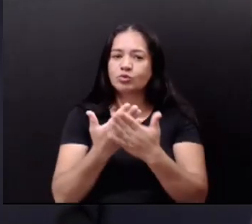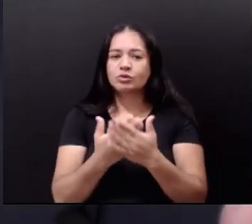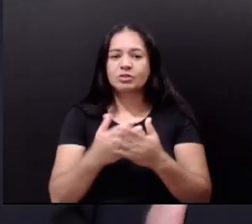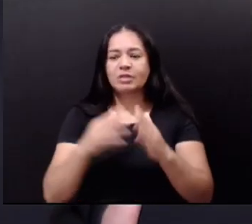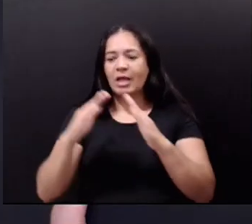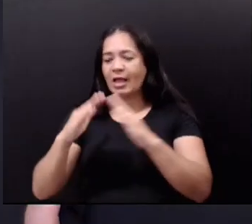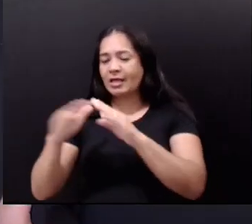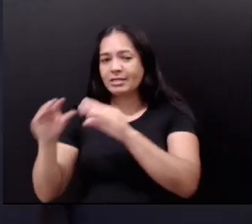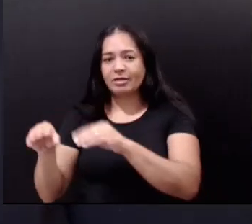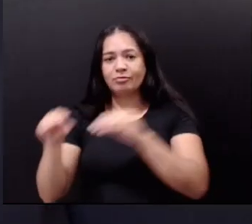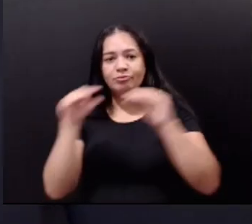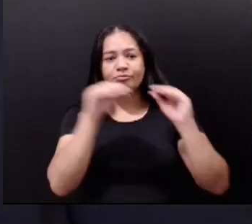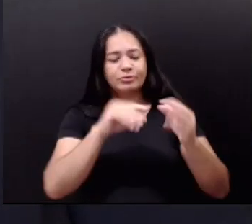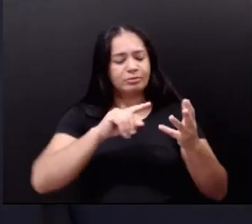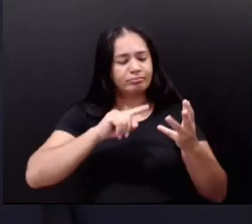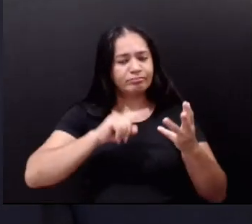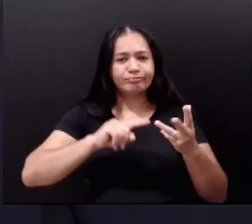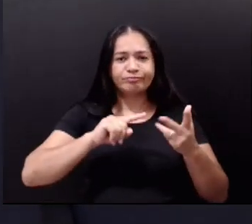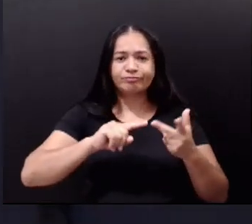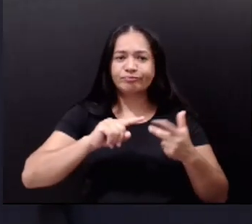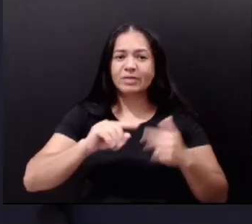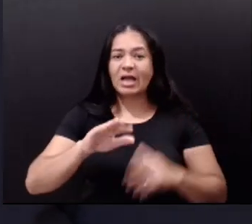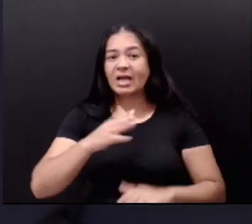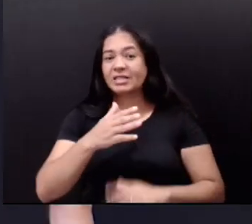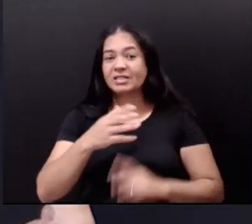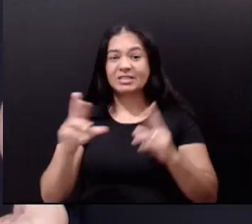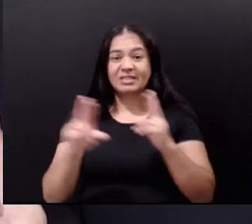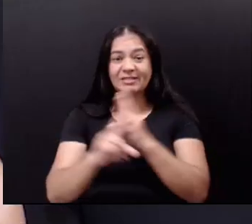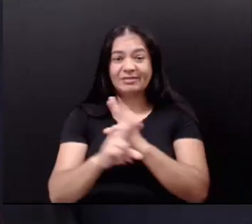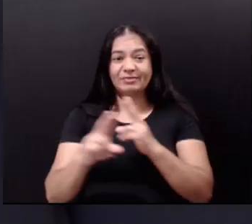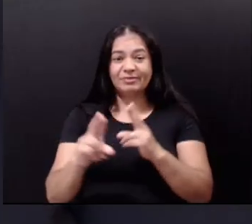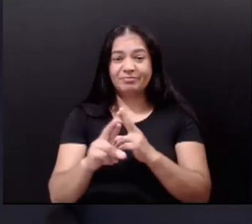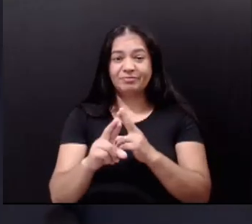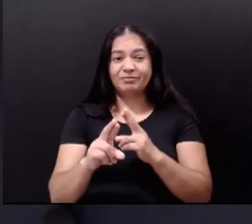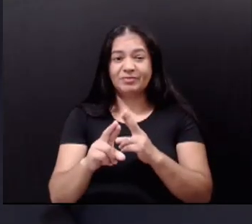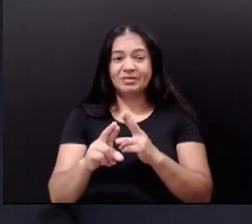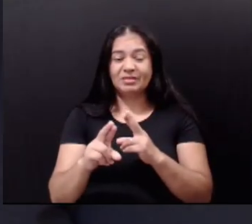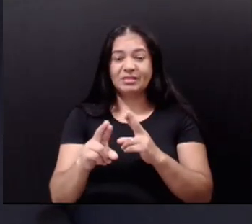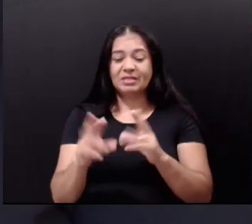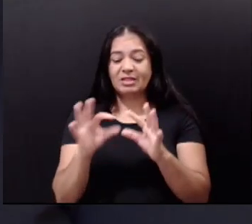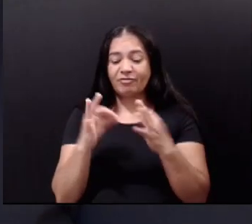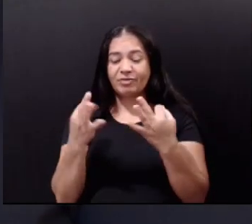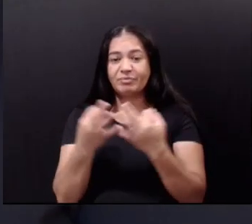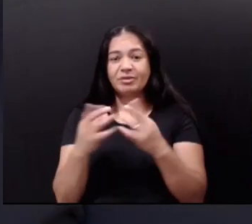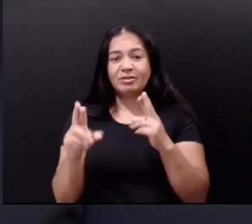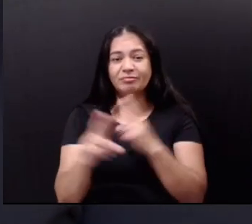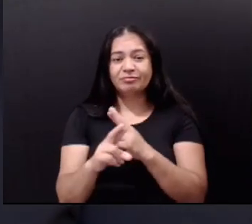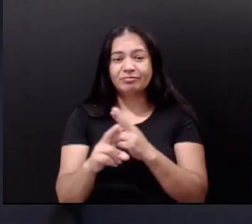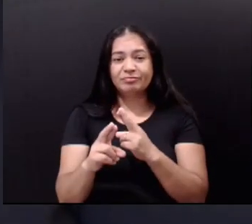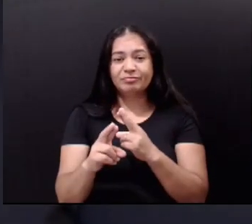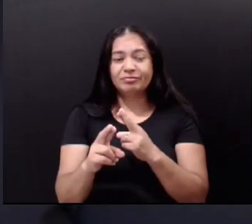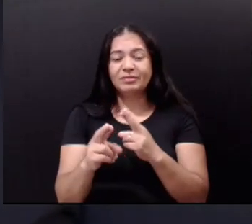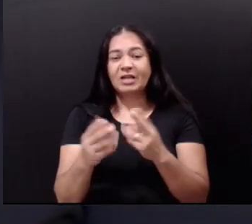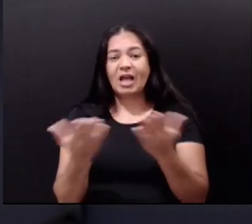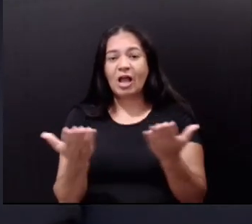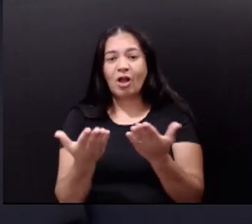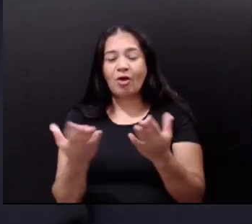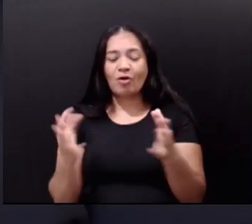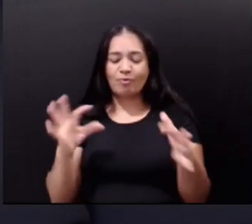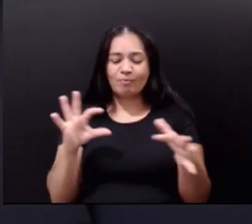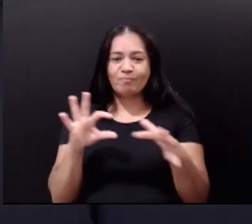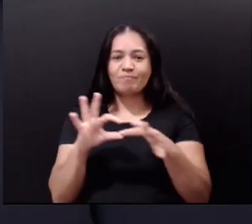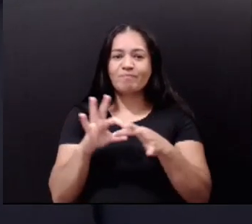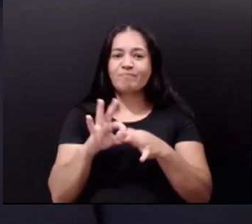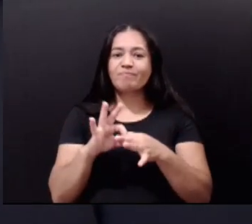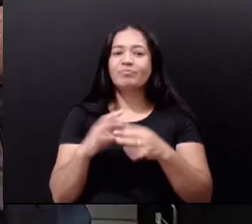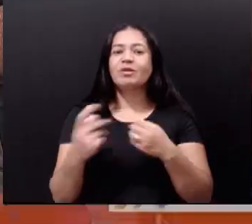relações, muitas vezes a relação que estava abalada, a relação familiar, é estreitado, os vínculos são reconstruídos,